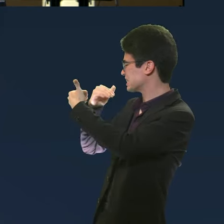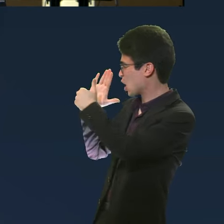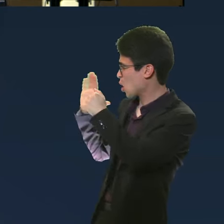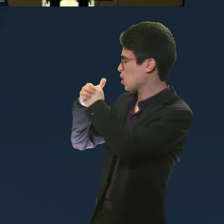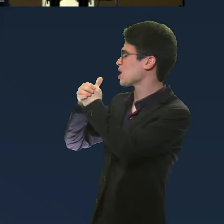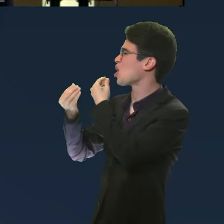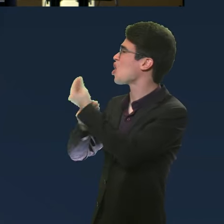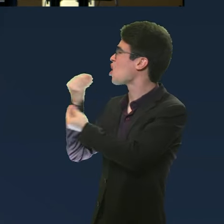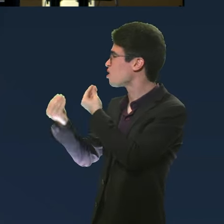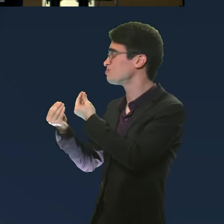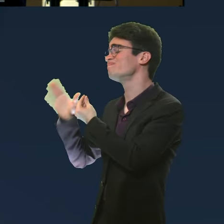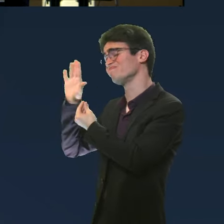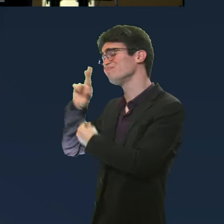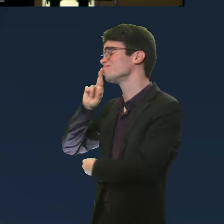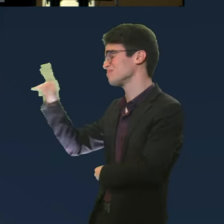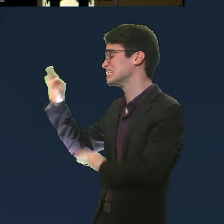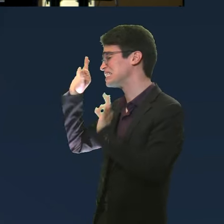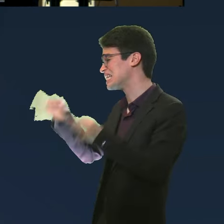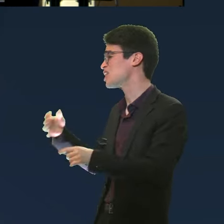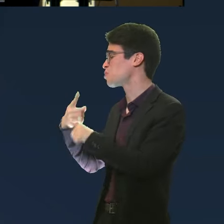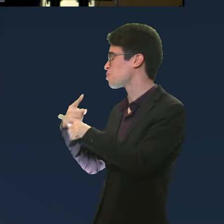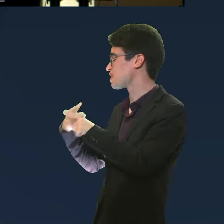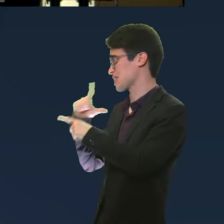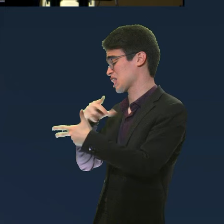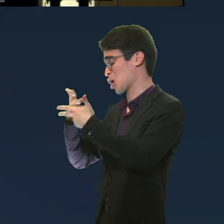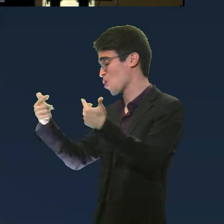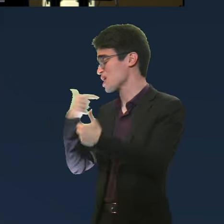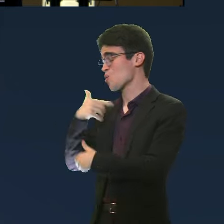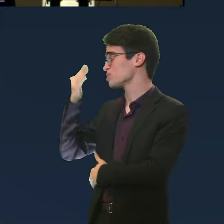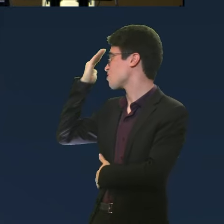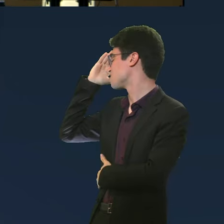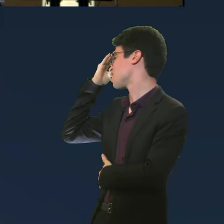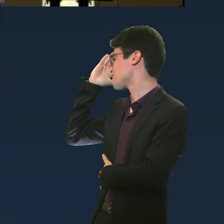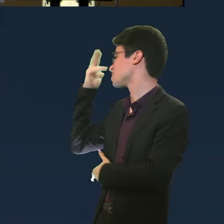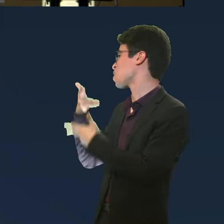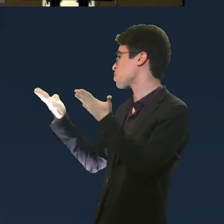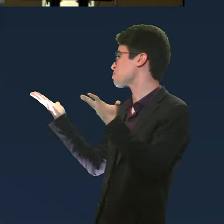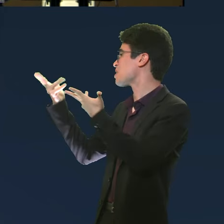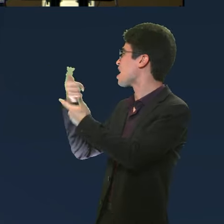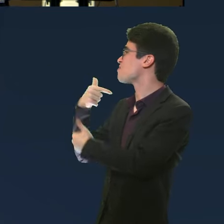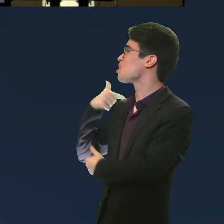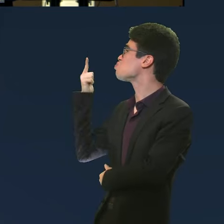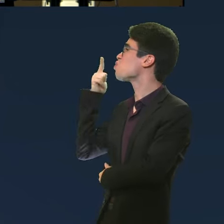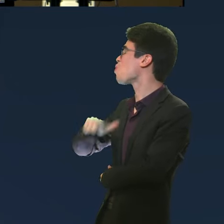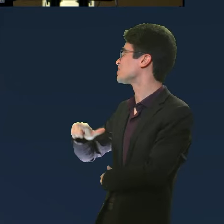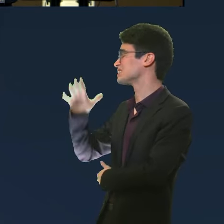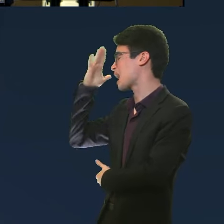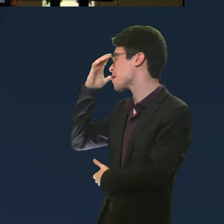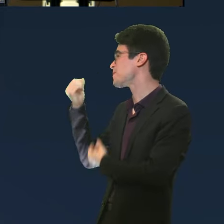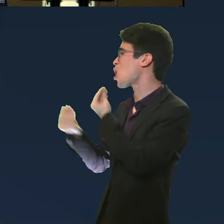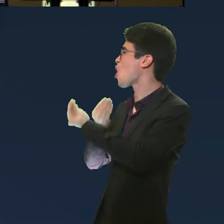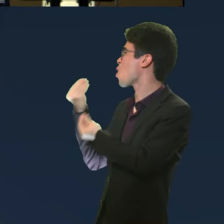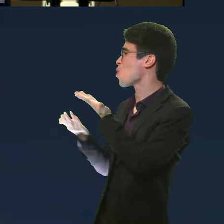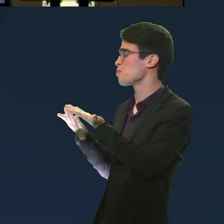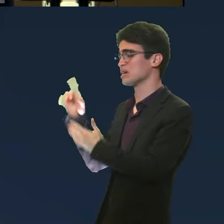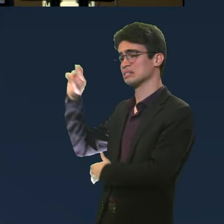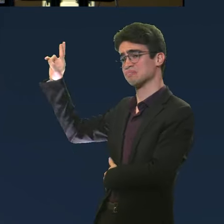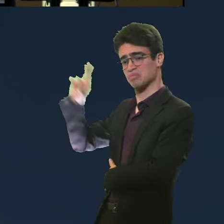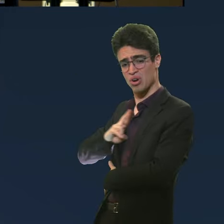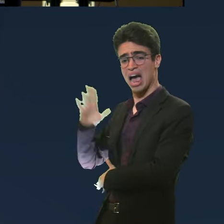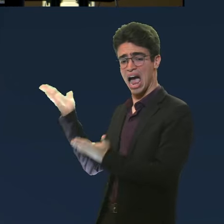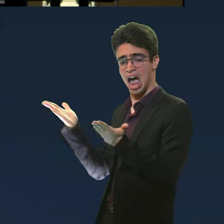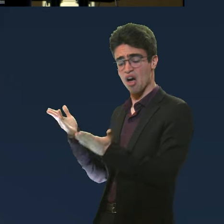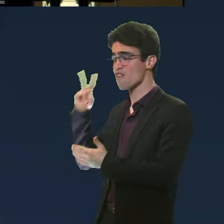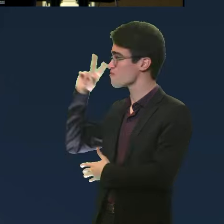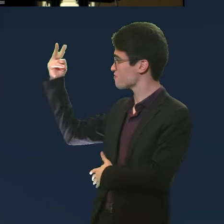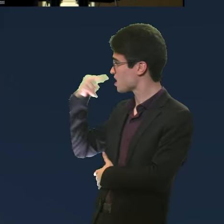conhecimento? Certo é que falei de coisas que eu não entendia, coisas tão maravilhosas que eu não poderia saber. Tu disseste: agora escute e eu